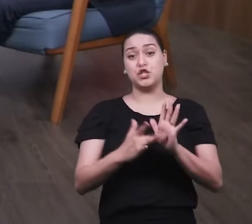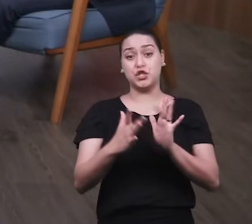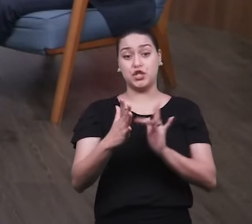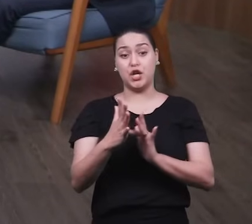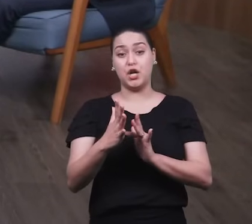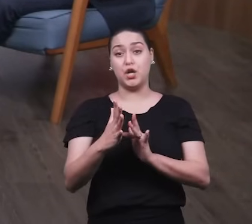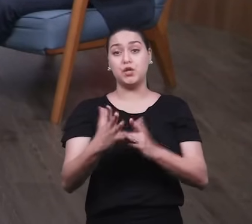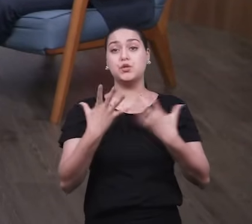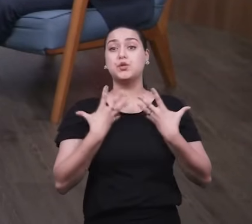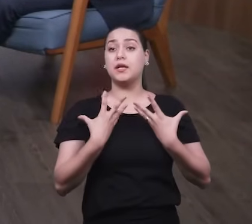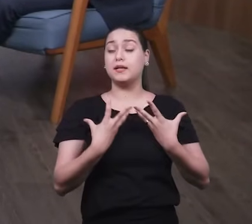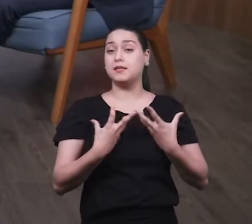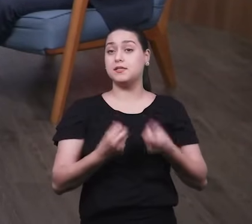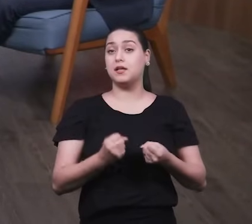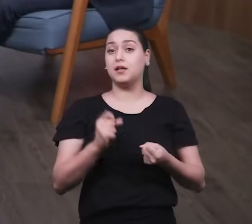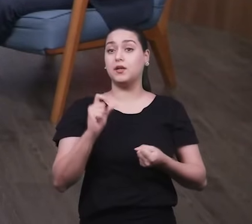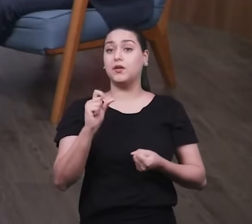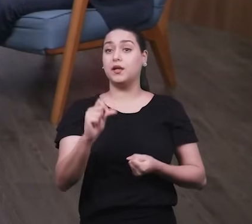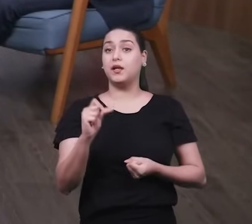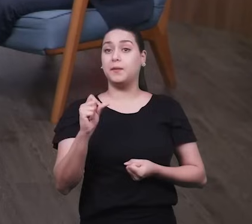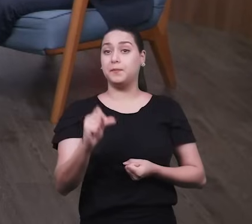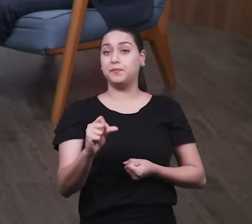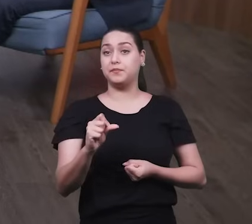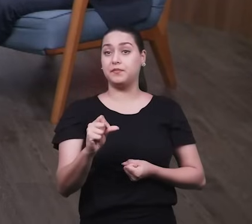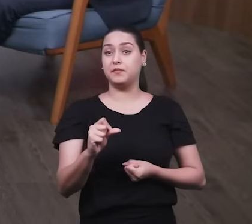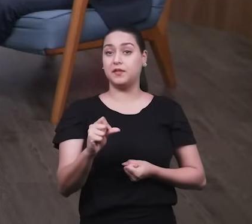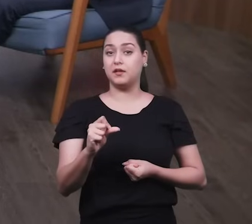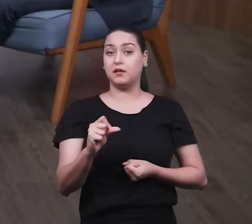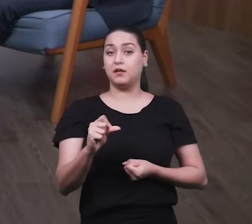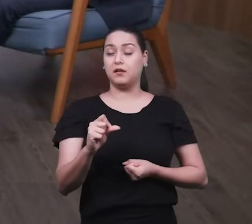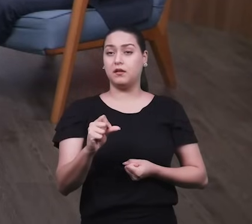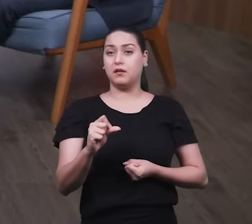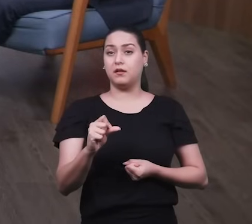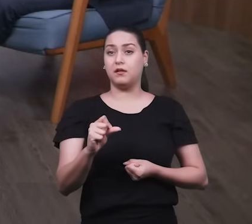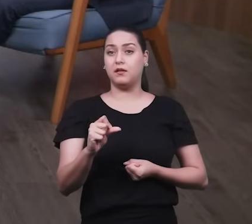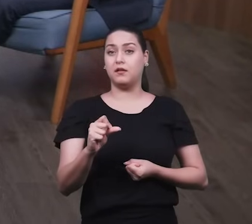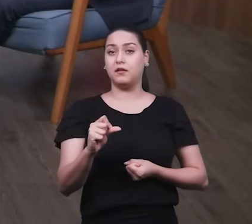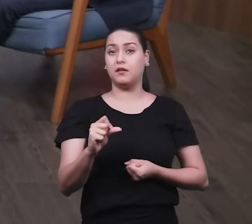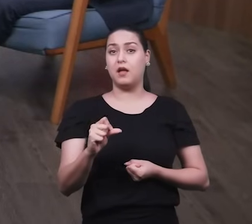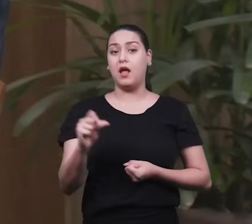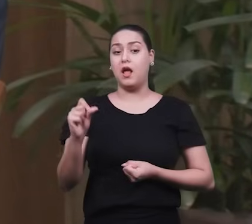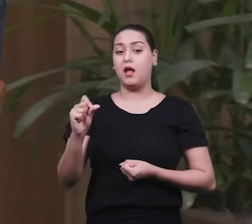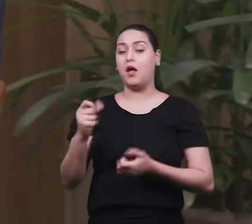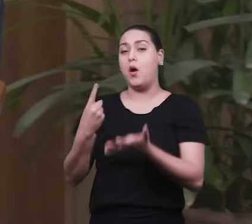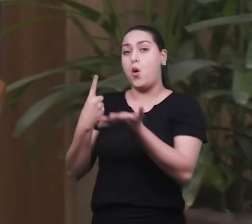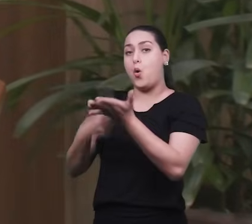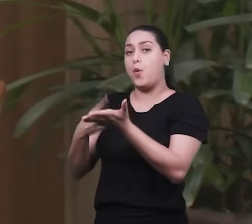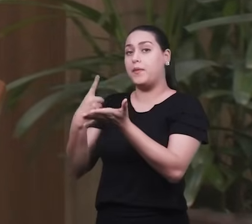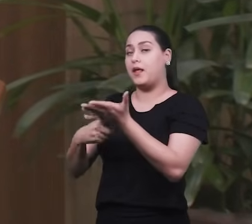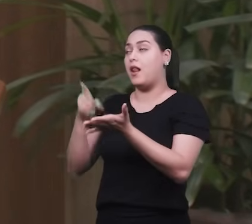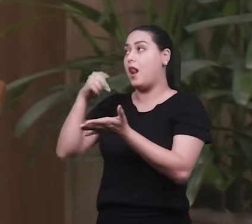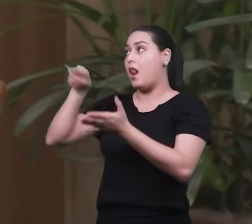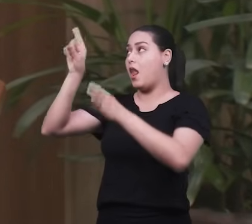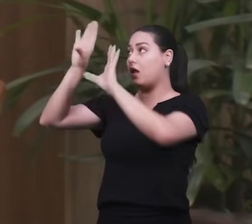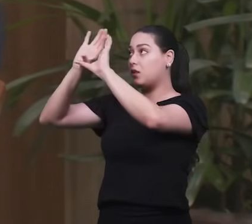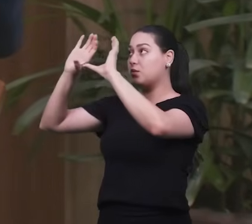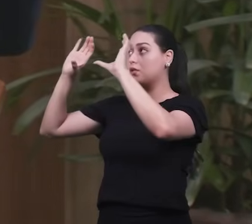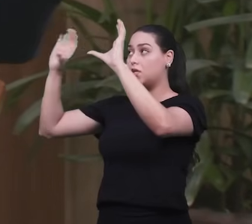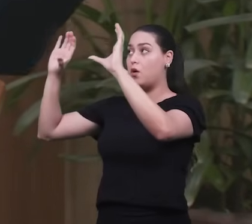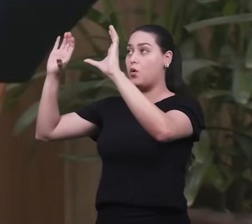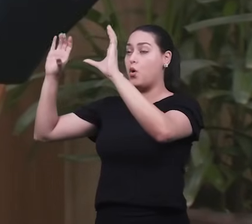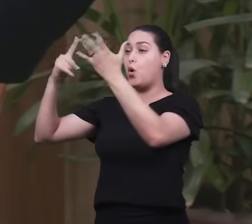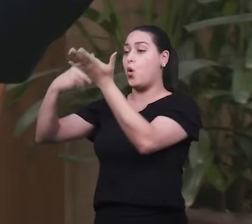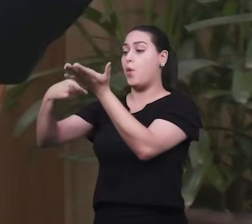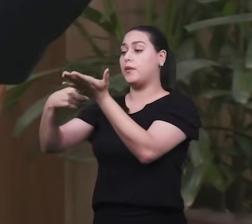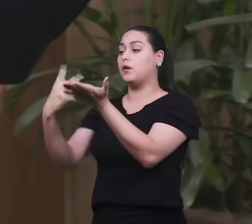disposição, nós temos aprendido que é como se um pacto, lá na glória, o Pai